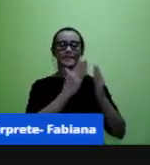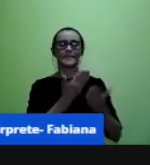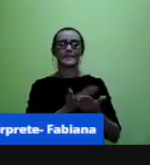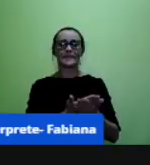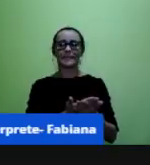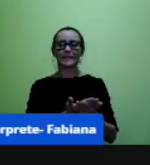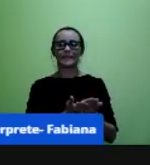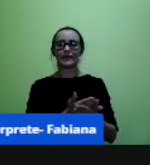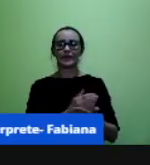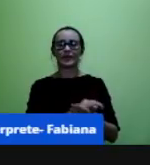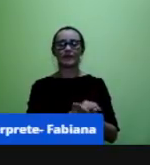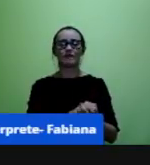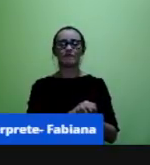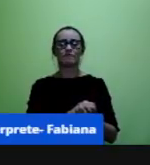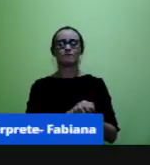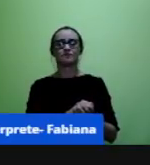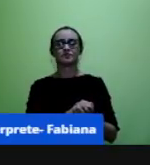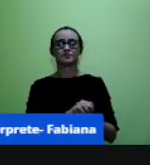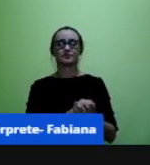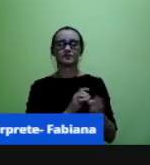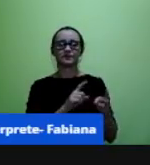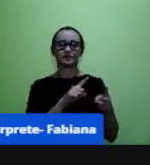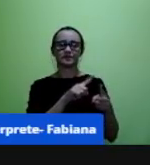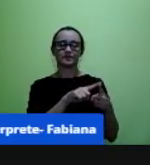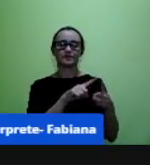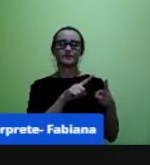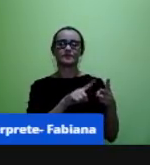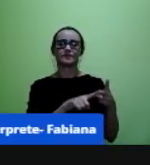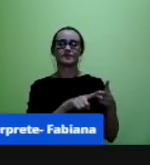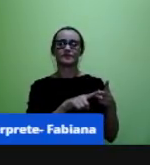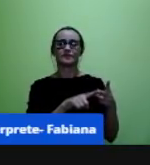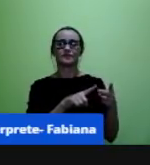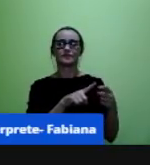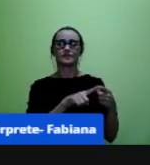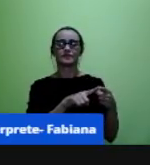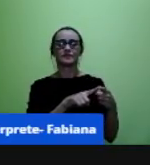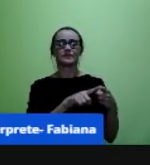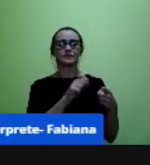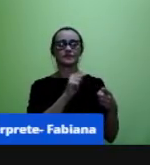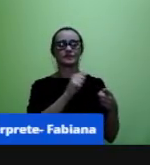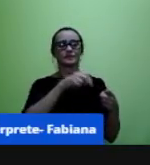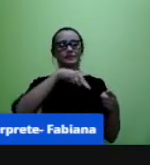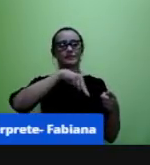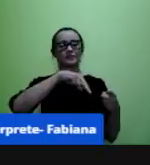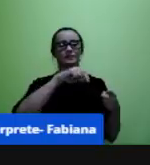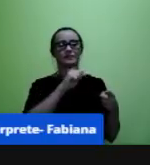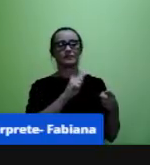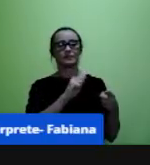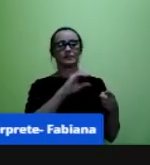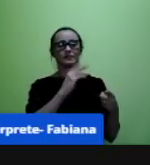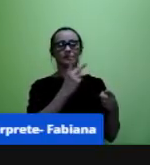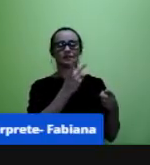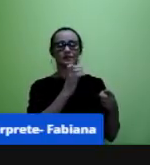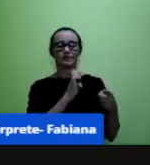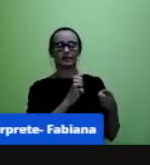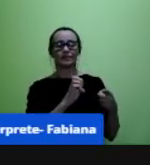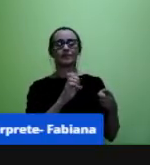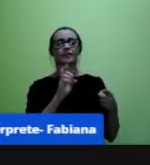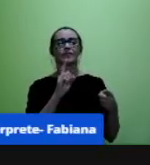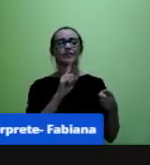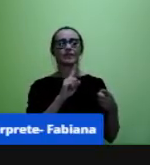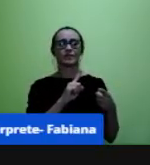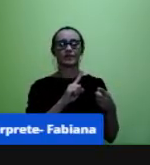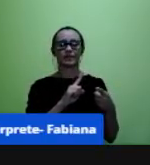atuando, são duas. Né? Uma fica localizada lá no Jardim Anache, né, que é o João Cândido de Souza, o professor João Cândido de